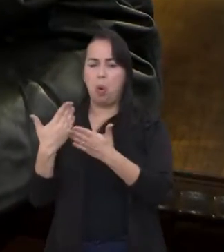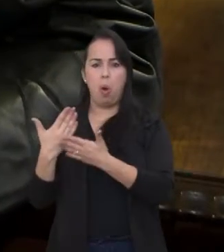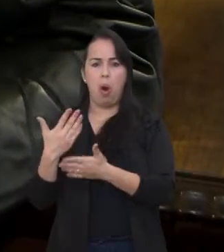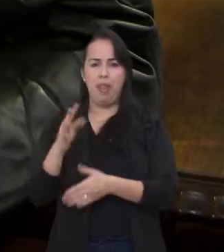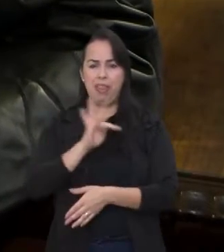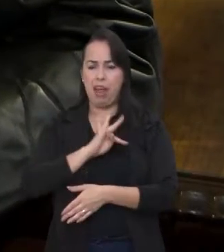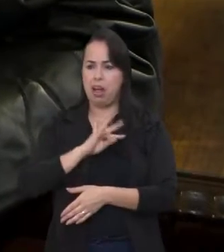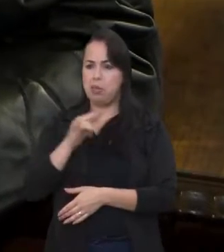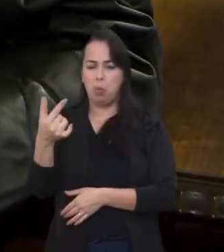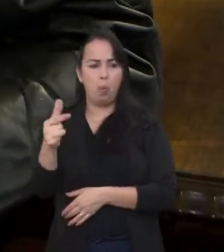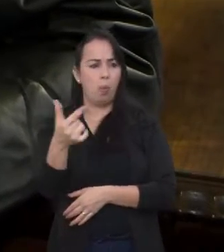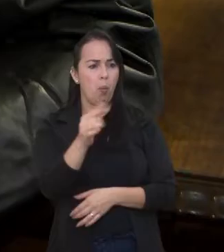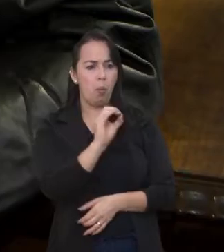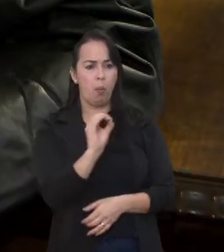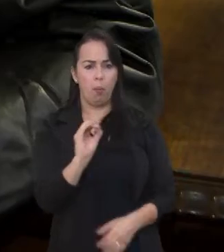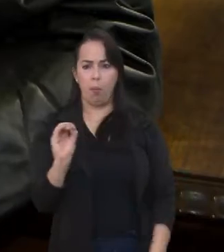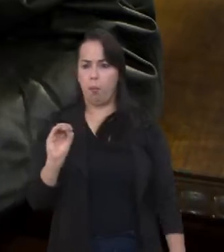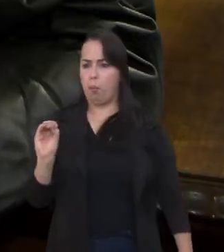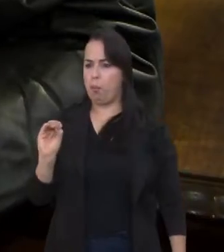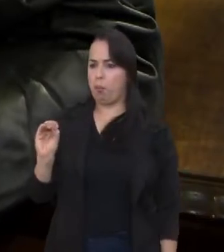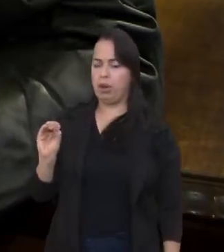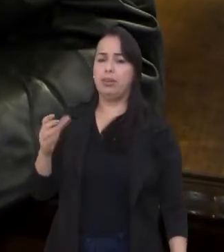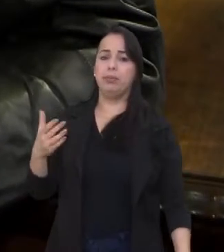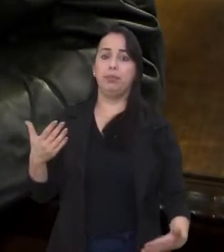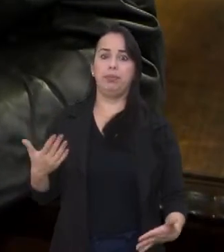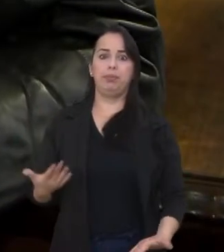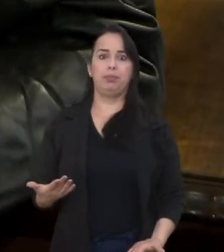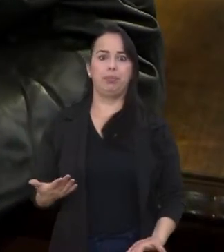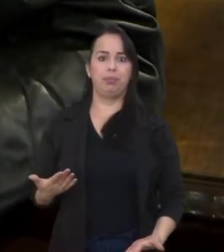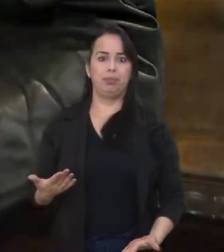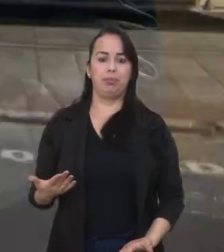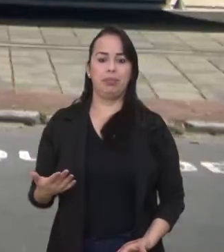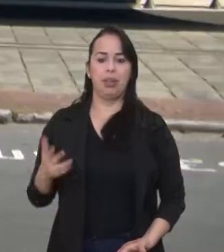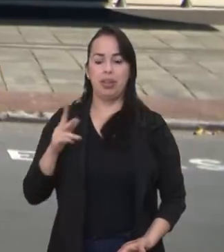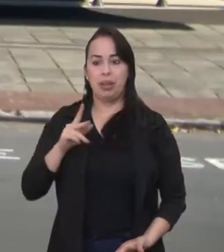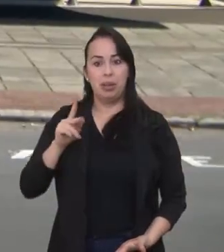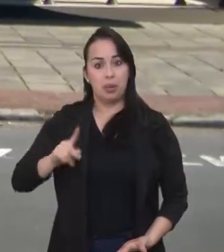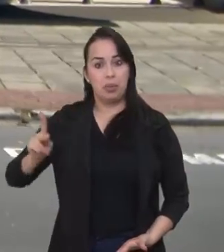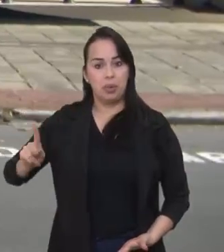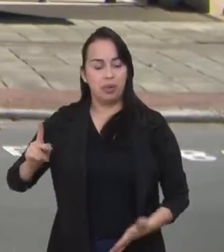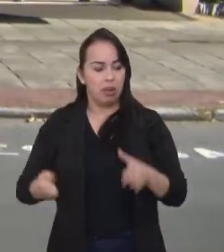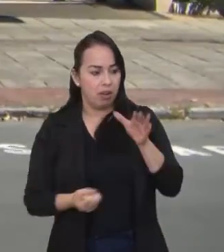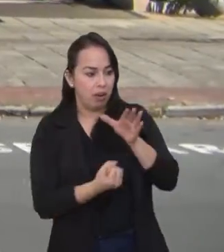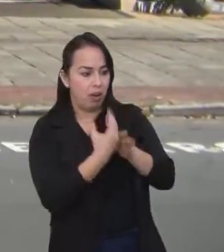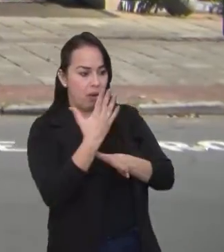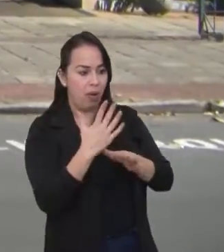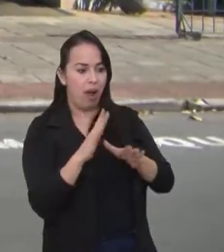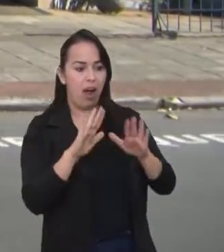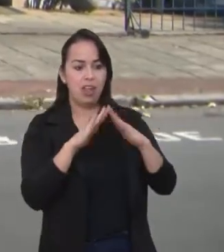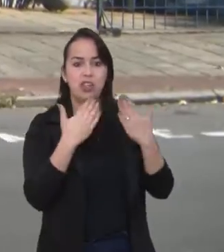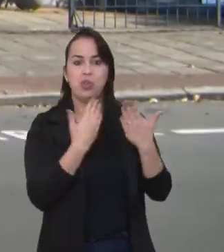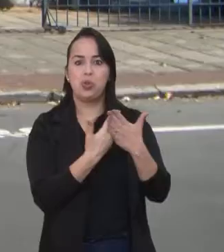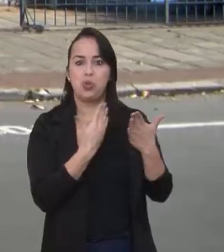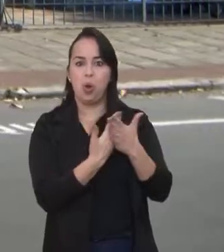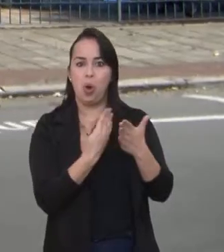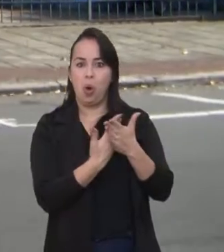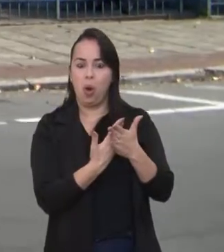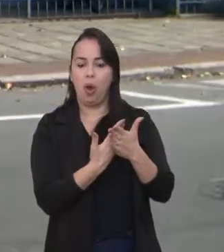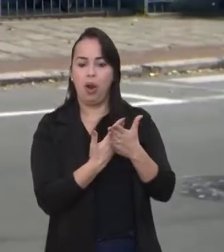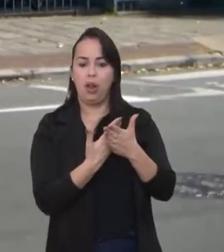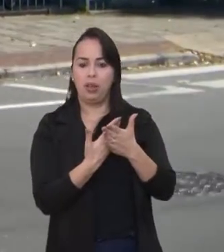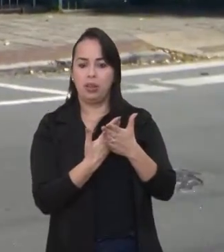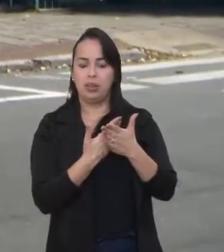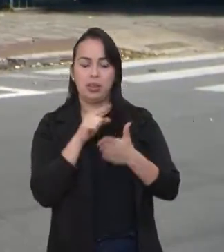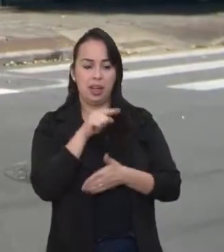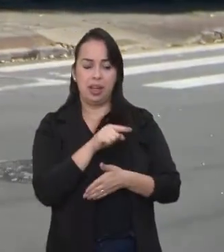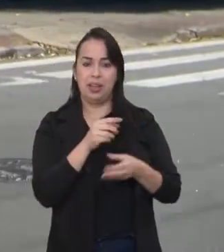e tal, mas não tinha escola técnica. Então foi forçado a formar uma escola técnica. Então eles deram a escola